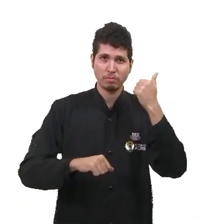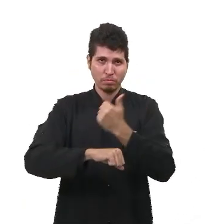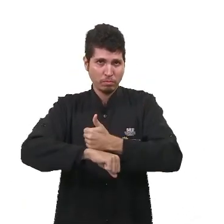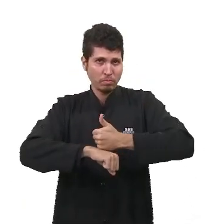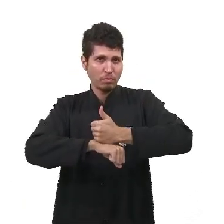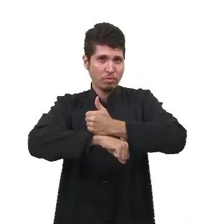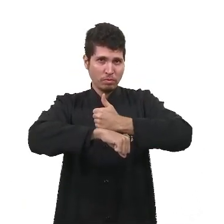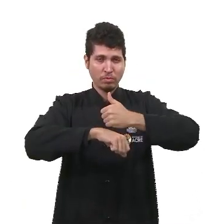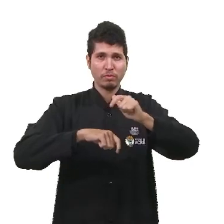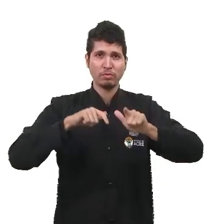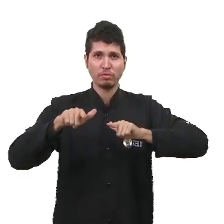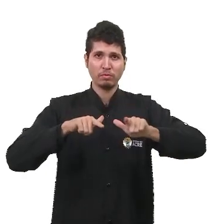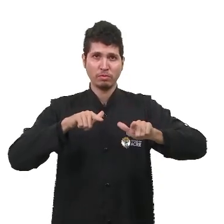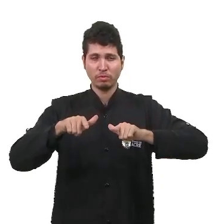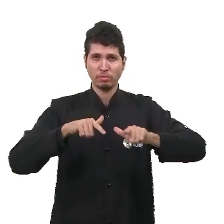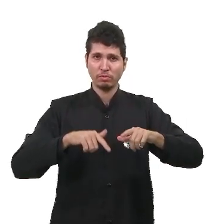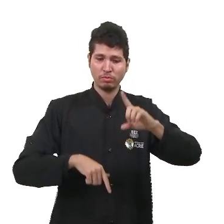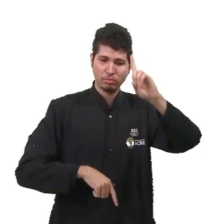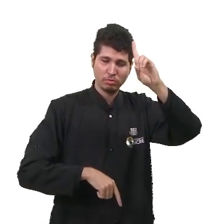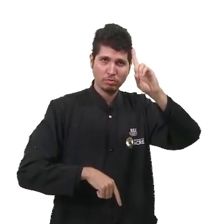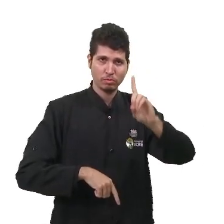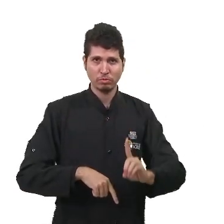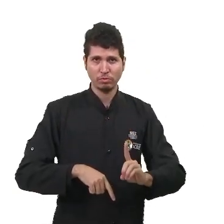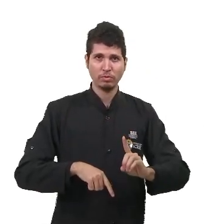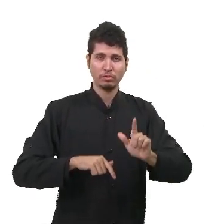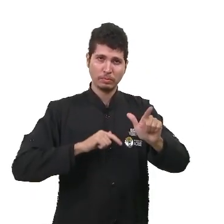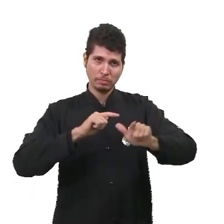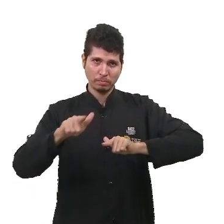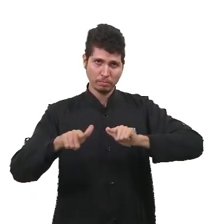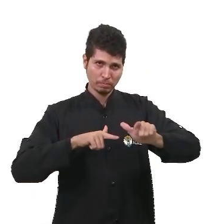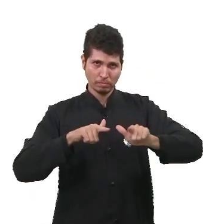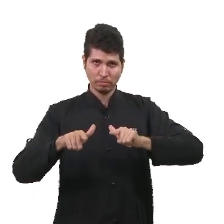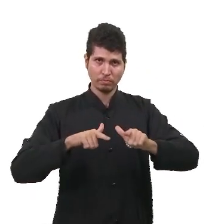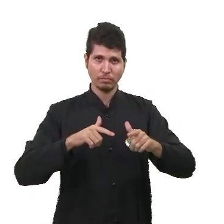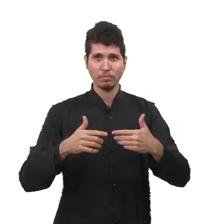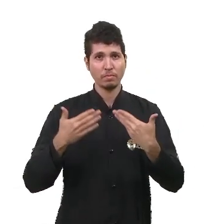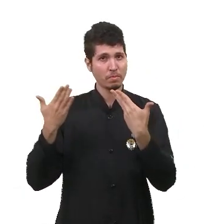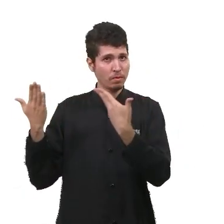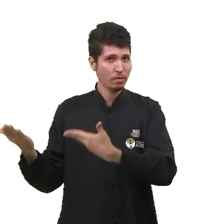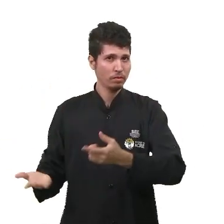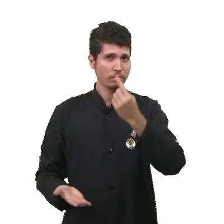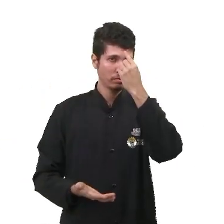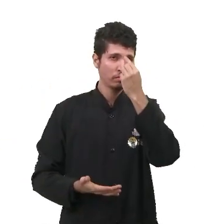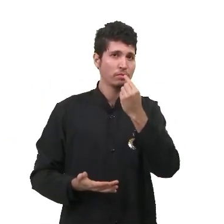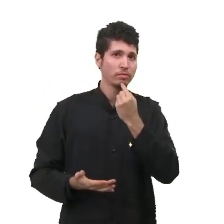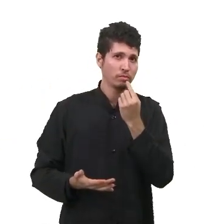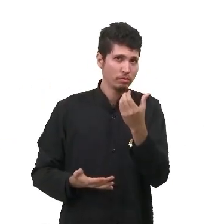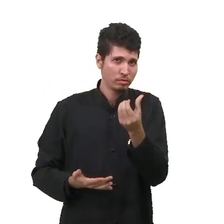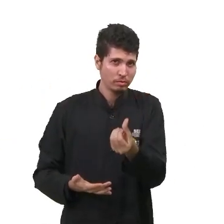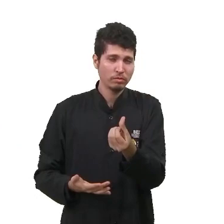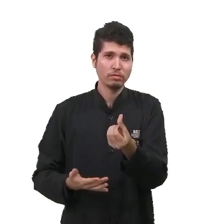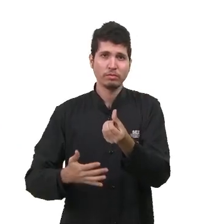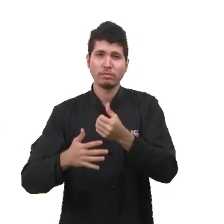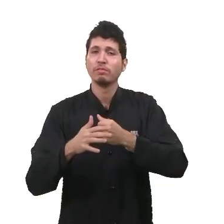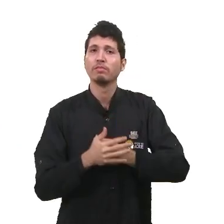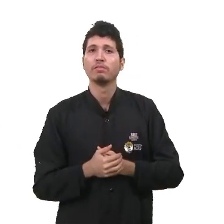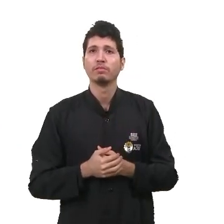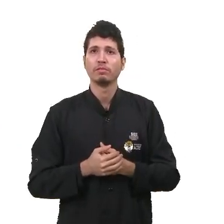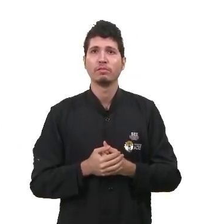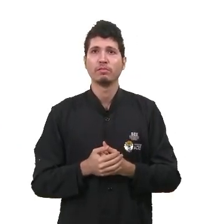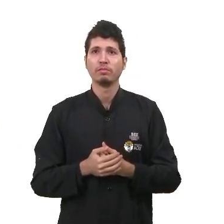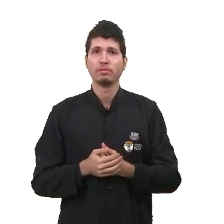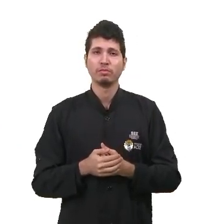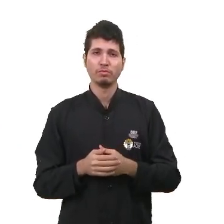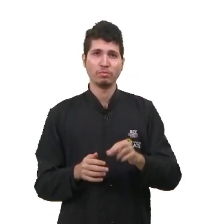de trabalho e também os seus direitos trabalhistas. Observem na imagem 6, as pessoas, por exemplo, portando